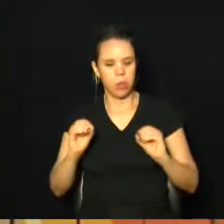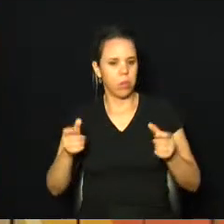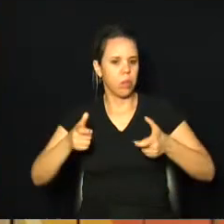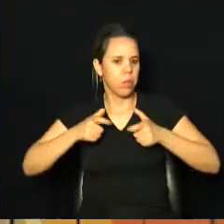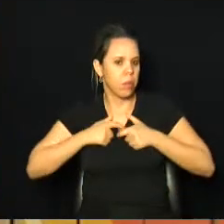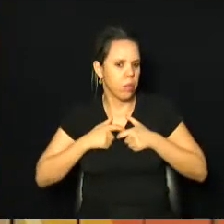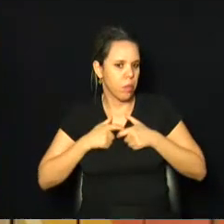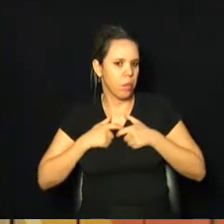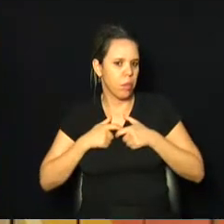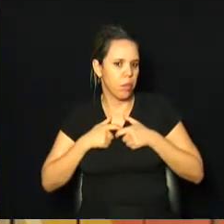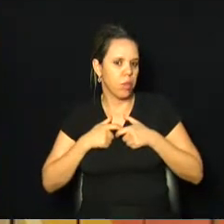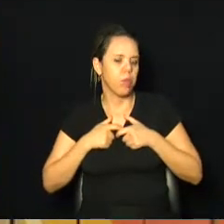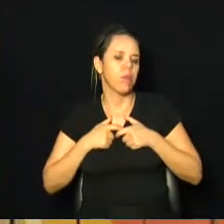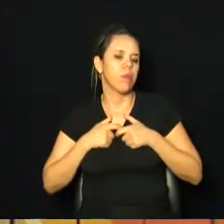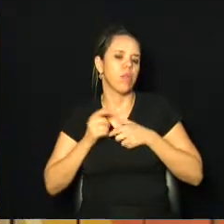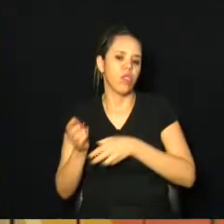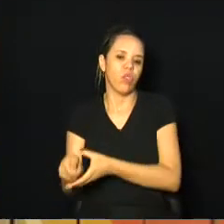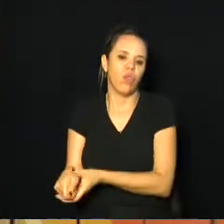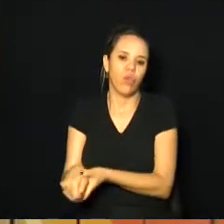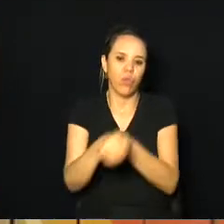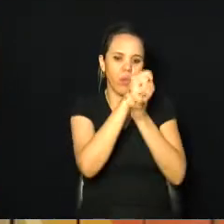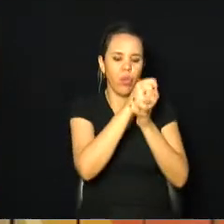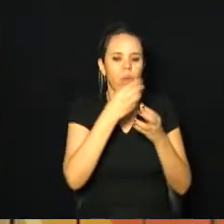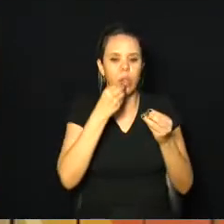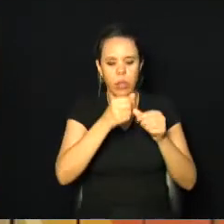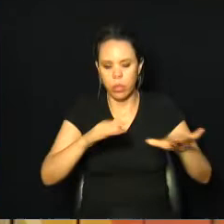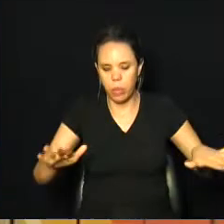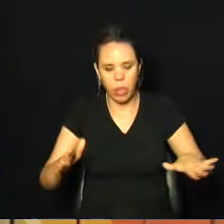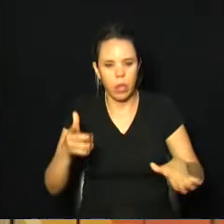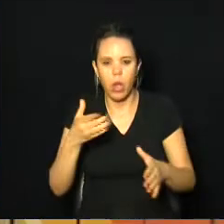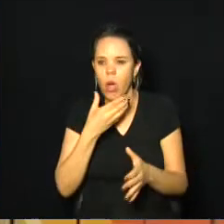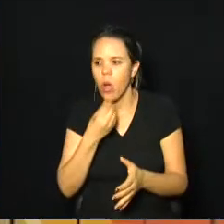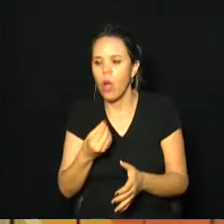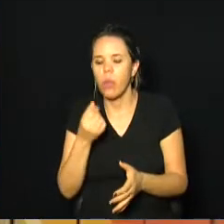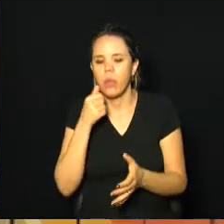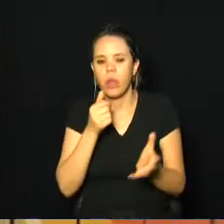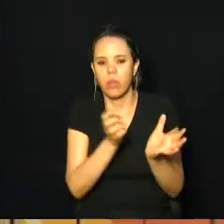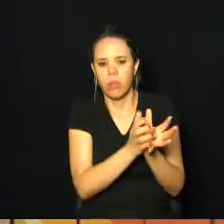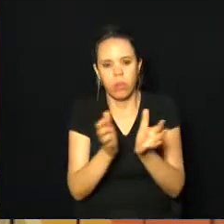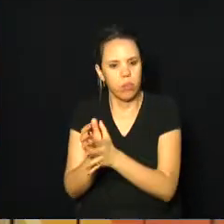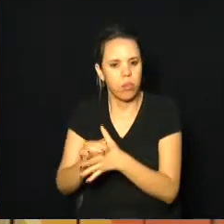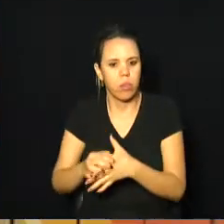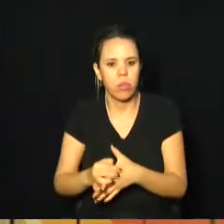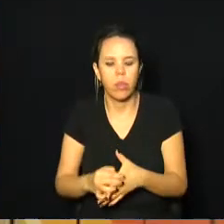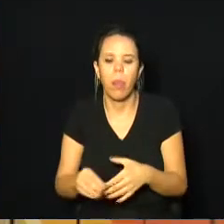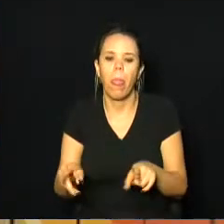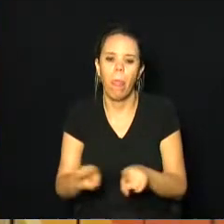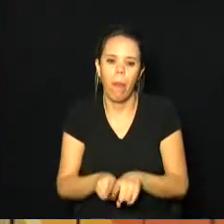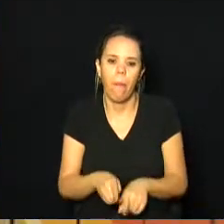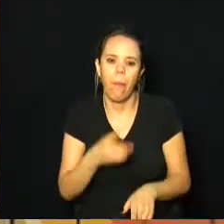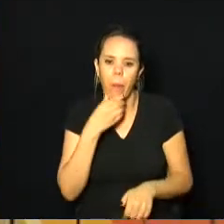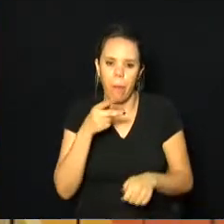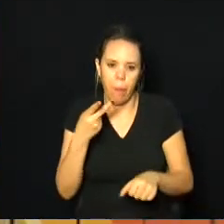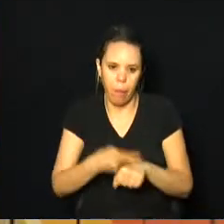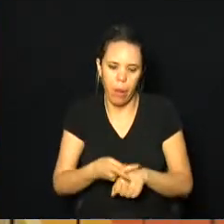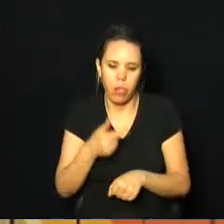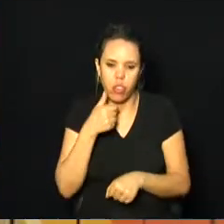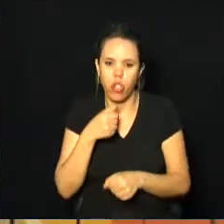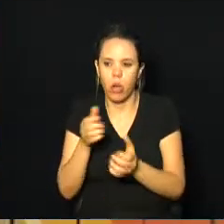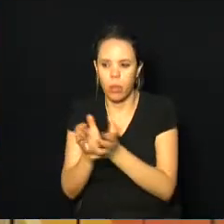medalha no vôlei de praia, masculino e feminino, não conquistou no vôlei de quadra masculino e conquistou a prata no